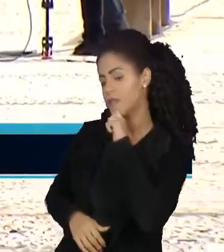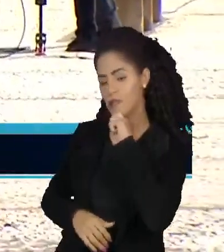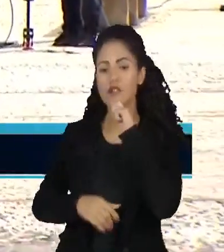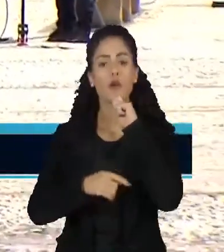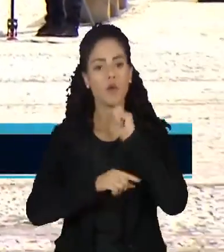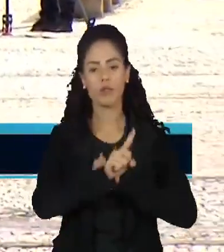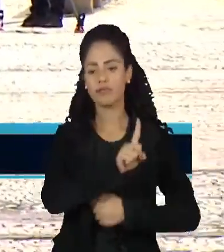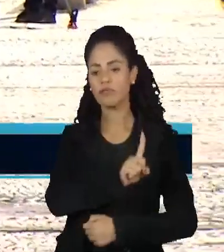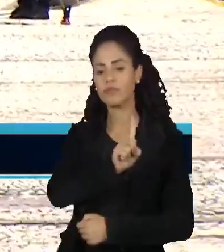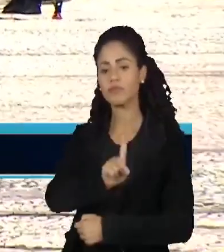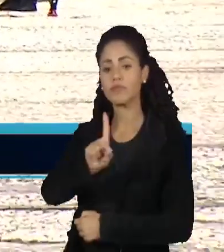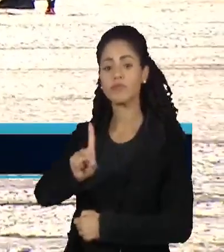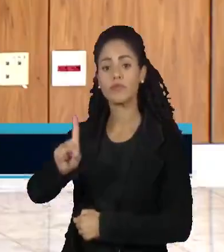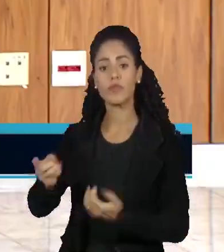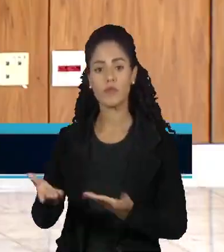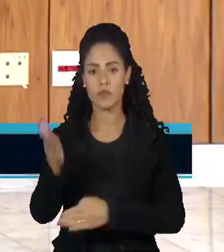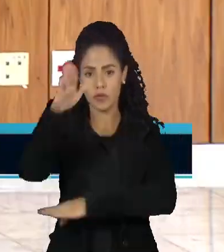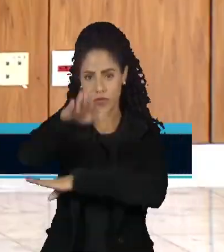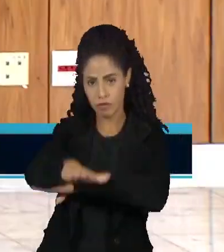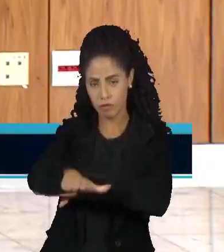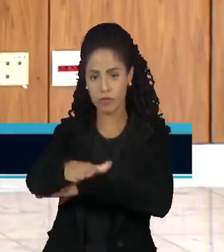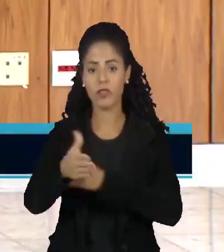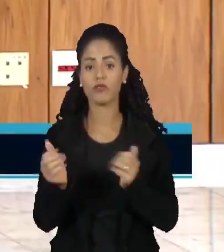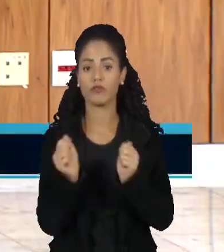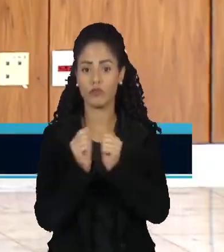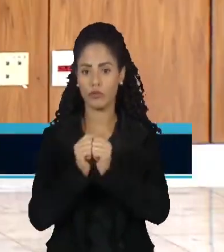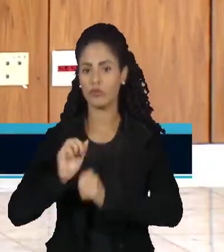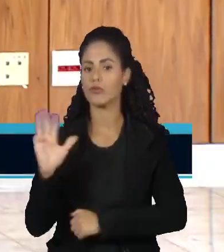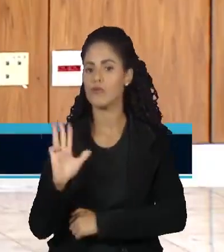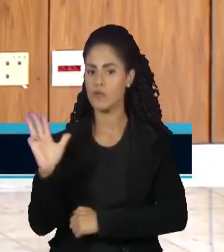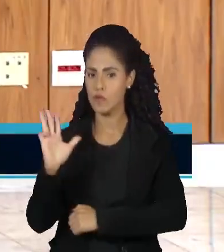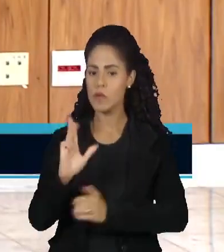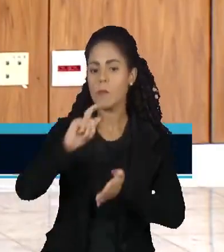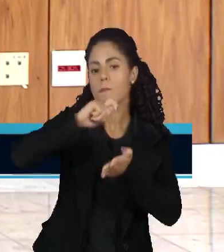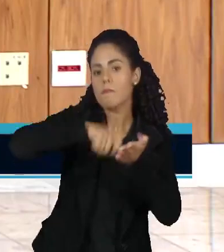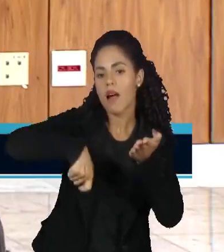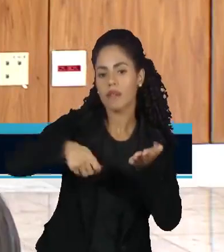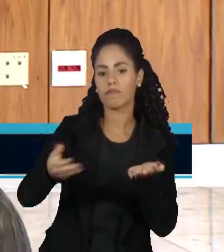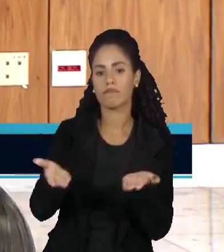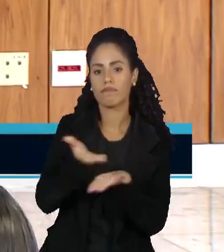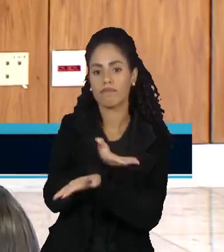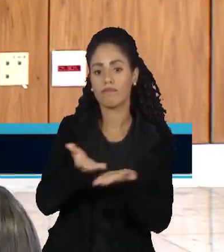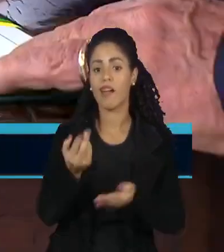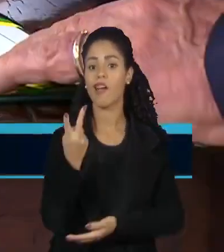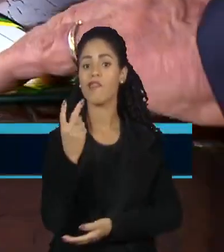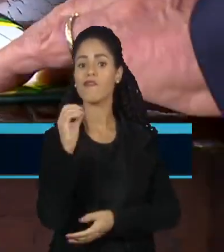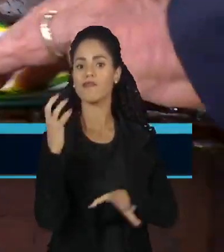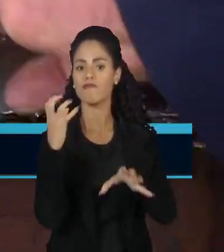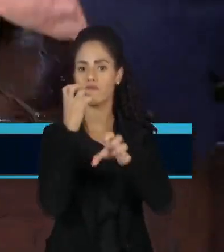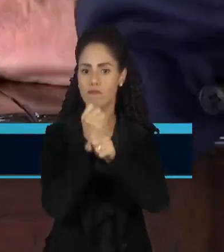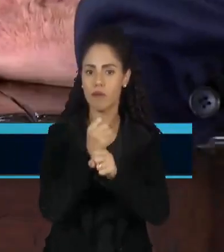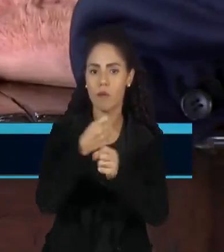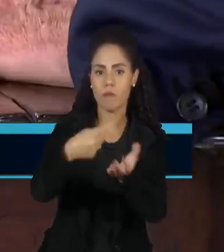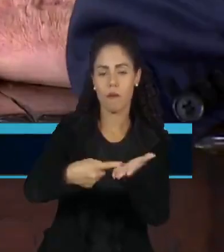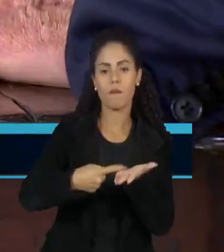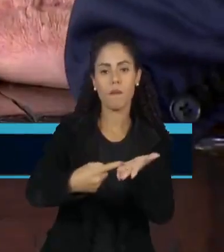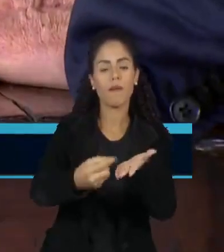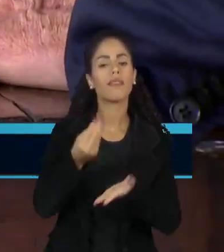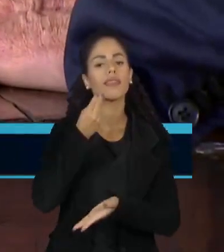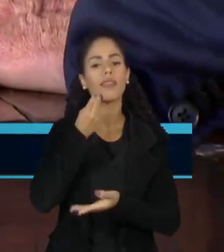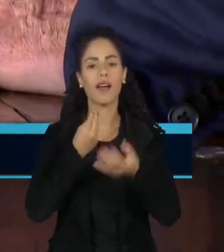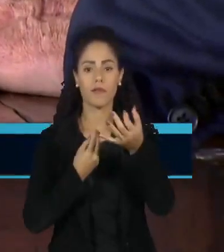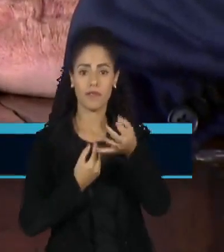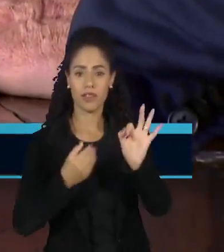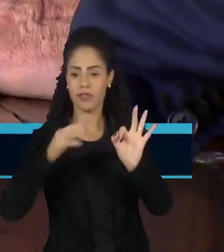Palácio do Planalto no início da tarde. Ele e o presidente Lula assinaram mais de 20 acordos envolvendo o Brasil e a